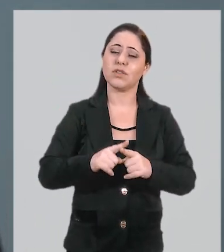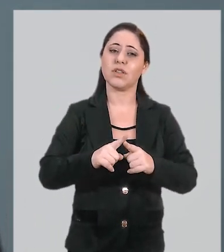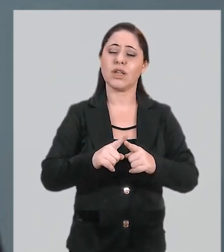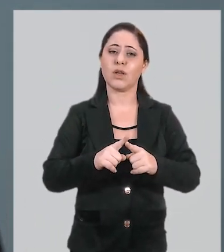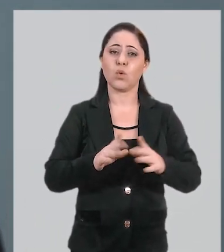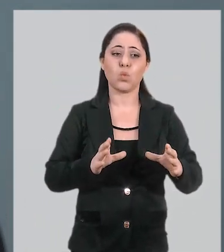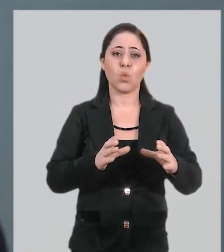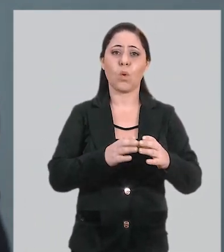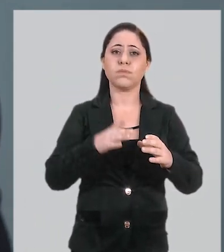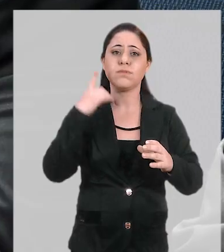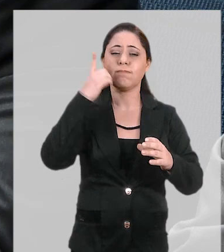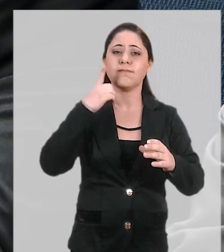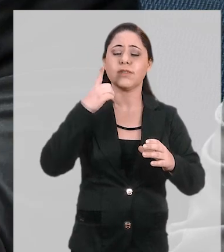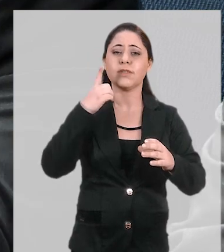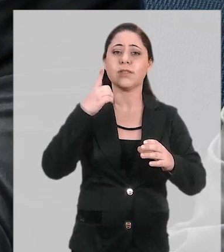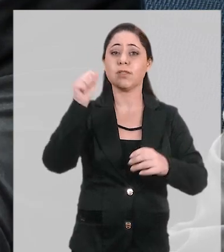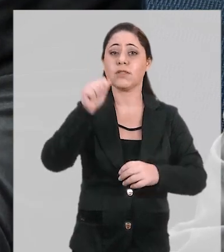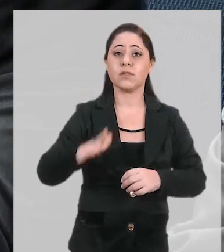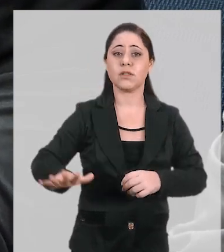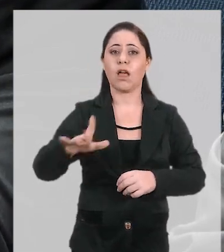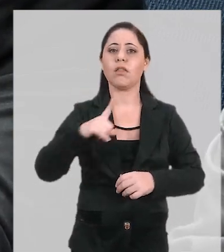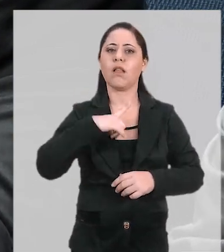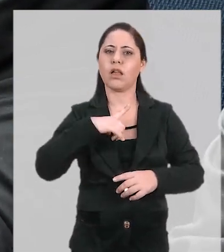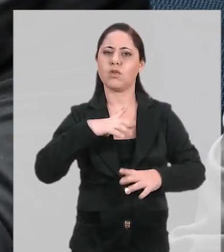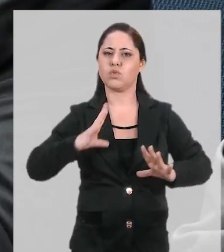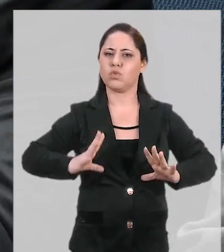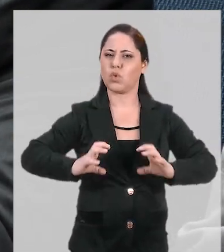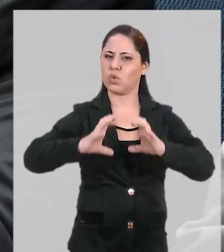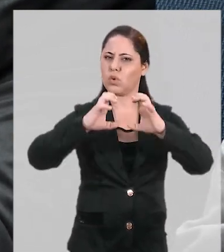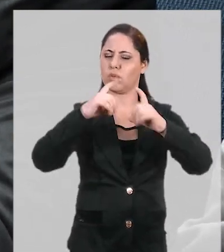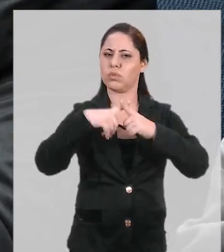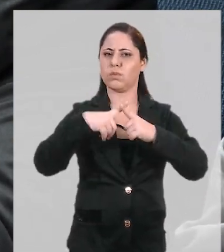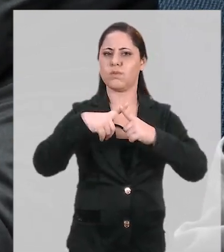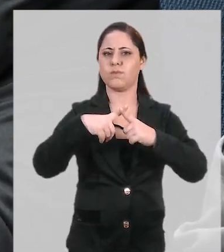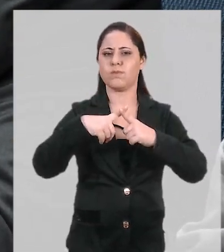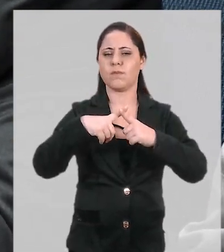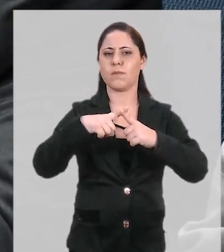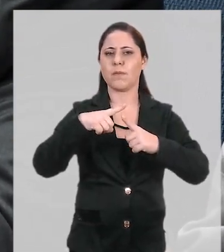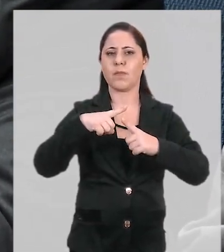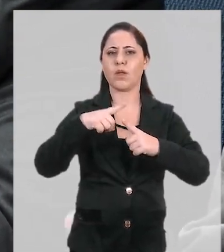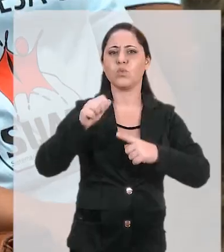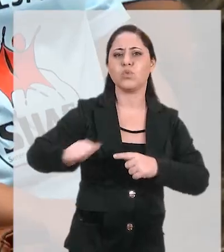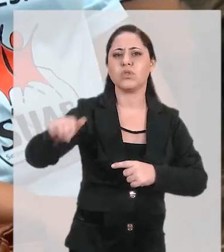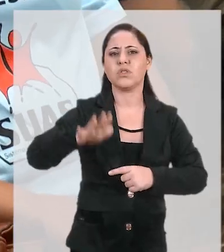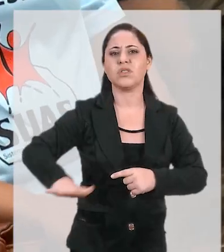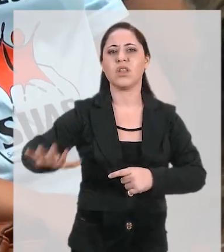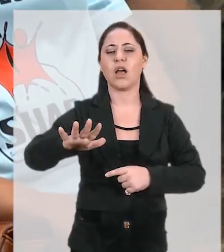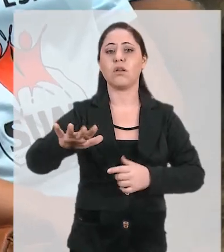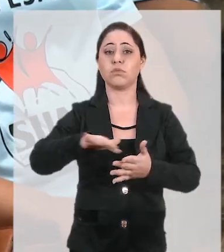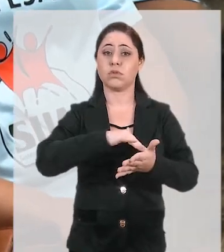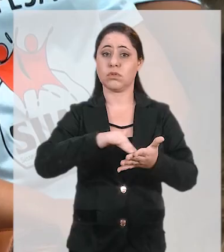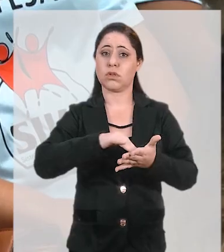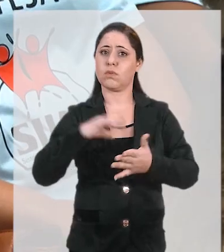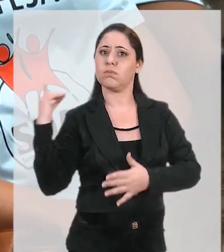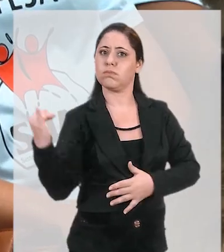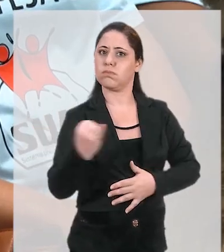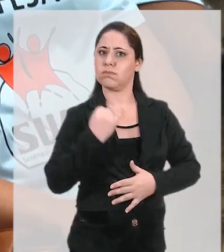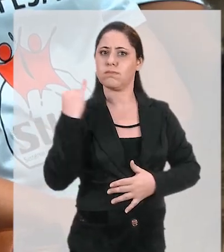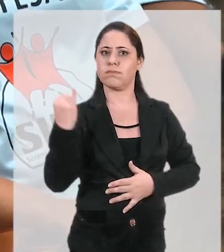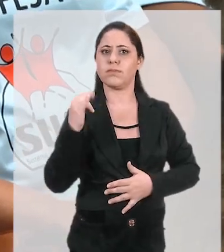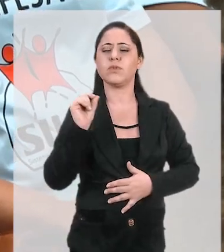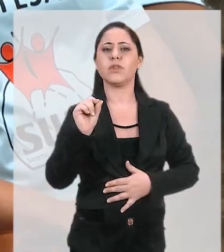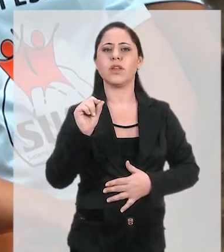frente parlamentar em defesa da assistência social. Obviamente que a gente tem uma briga muito grande, a assistência social ela é uma secretaria de